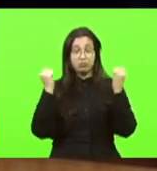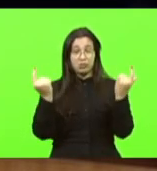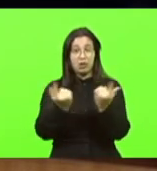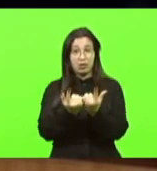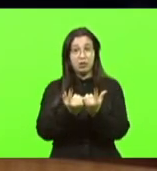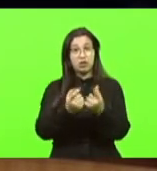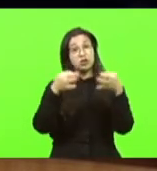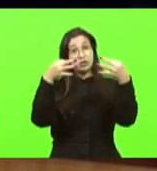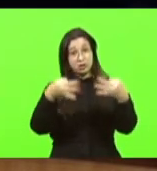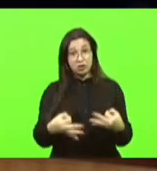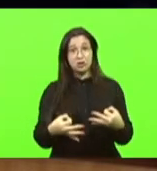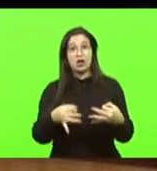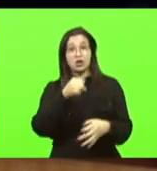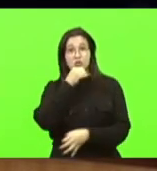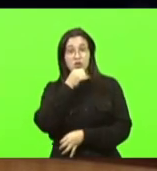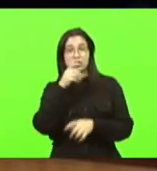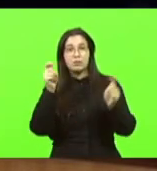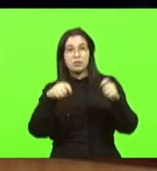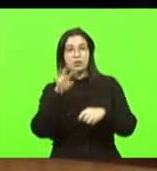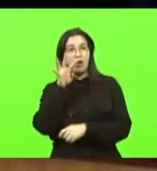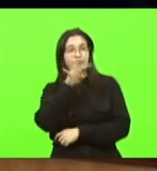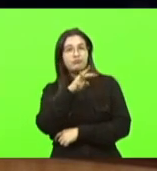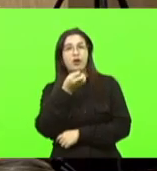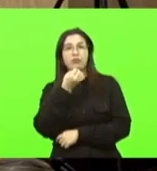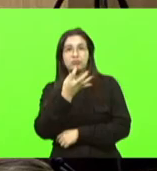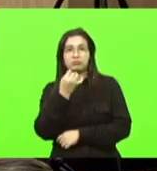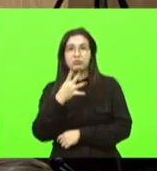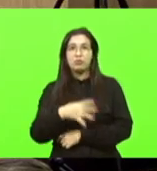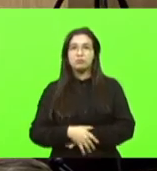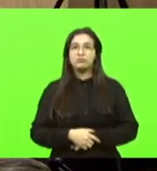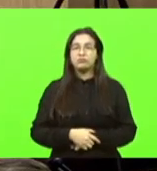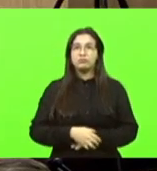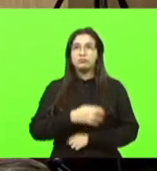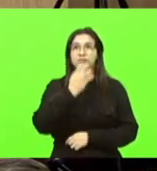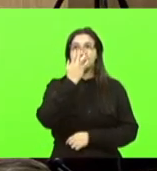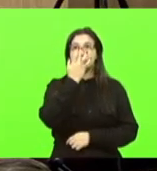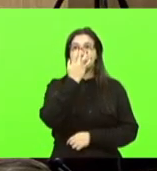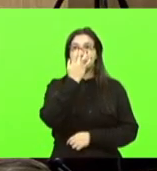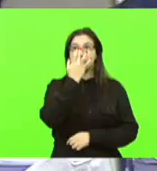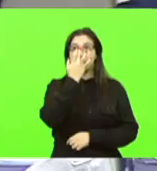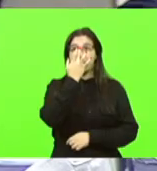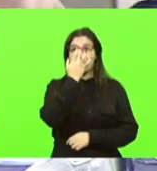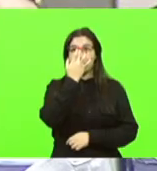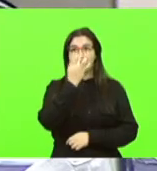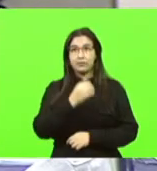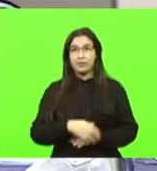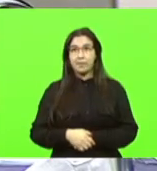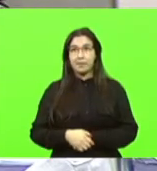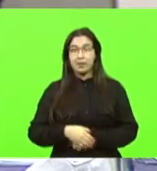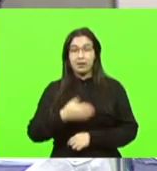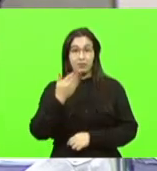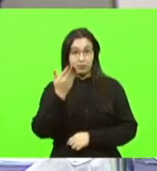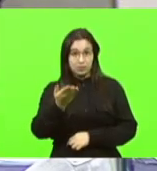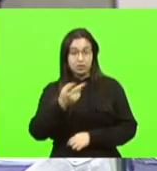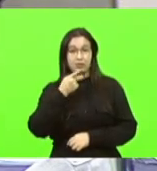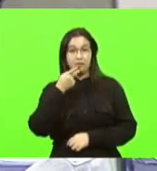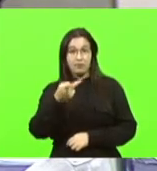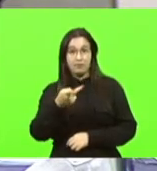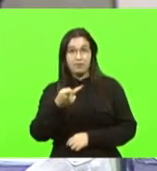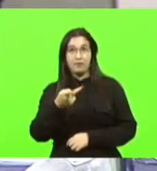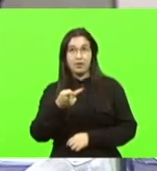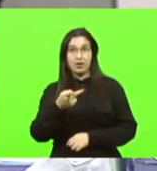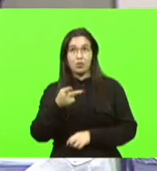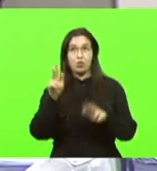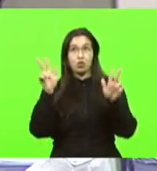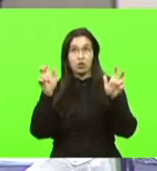Tom e de bom exemplo para o Parlamento obrigada por vossa excelência' acabou fazendo a Evocação de uma questão de ordem na sua